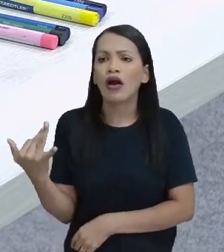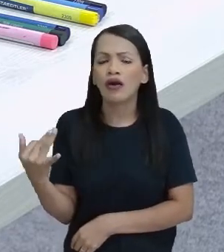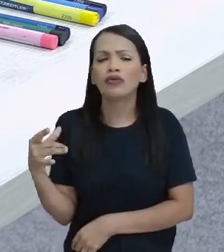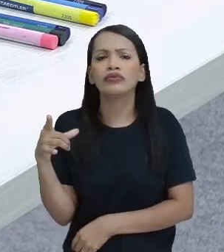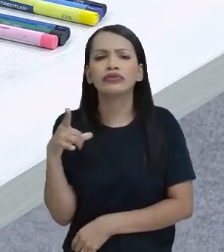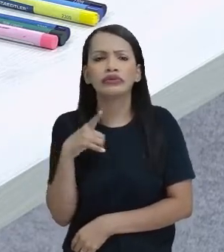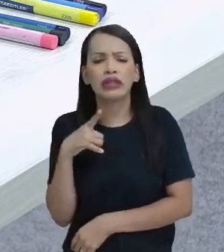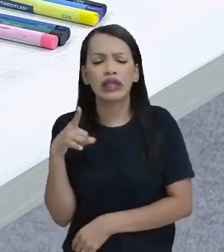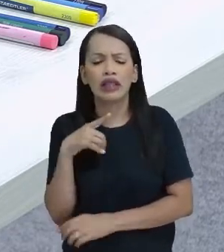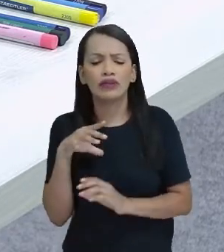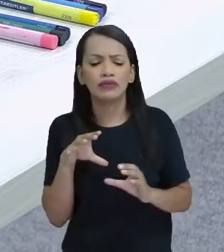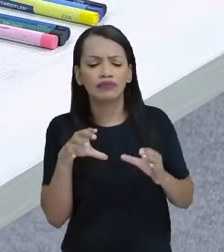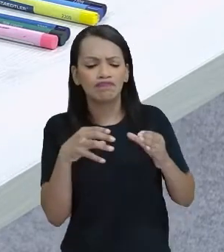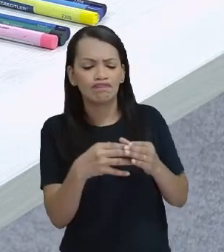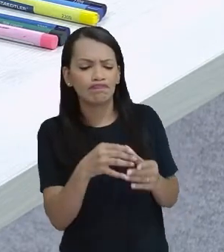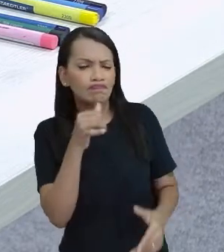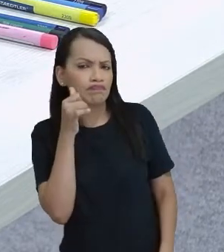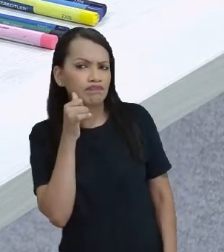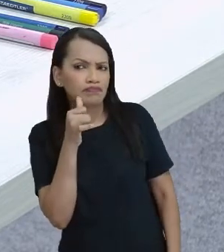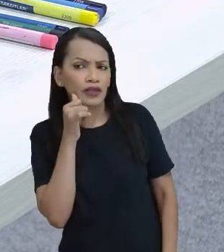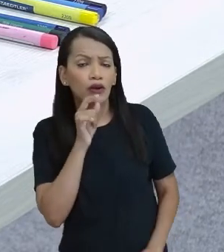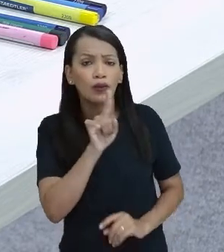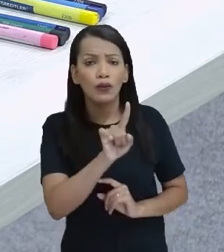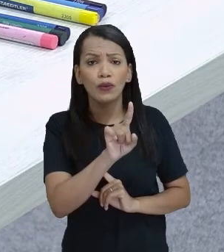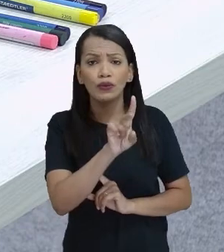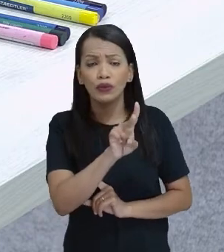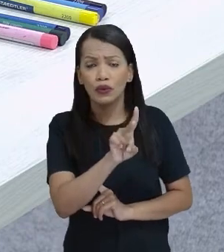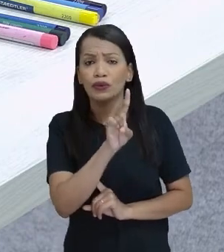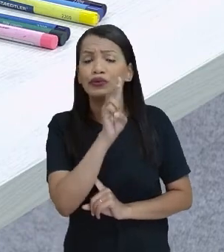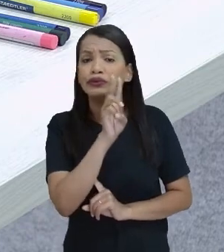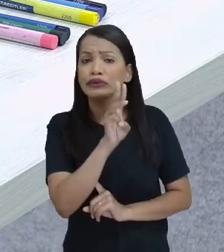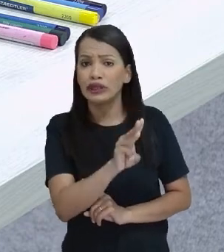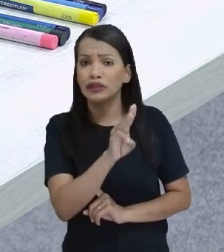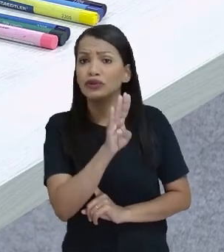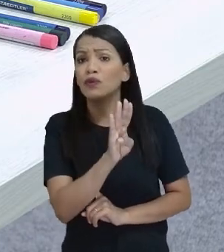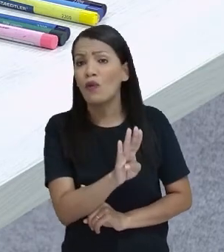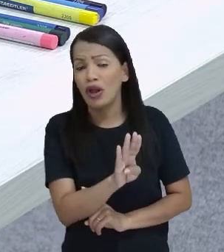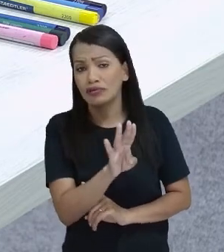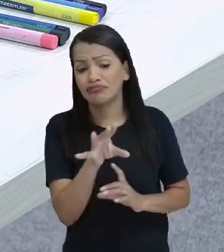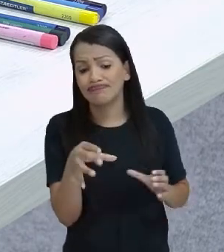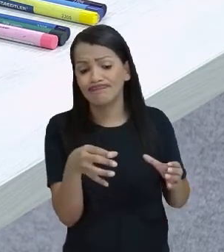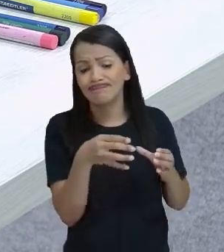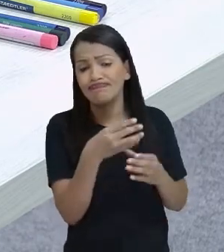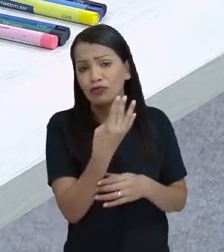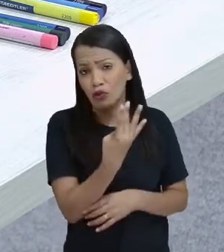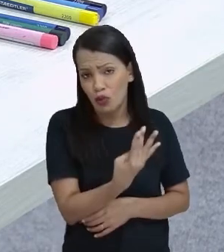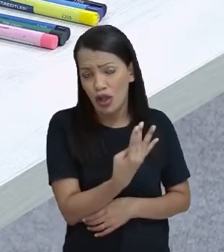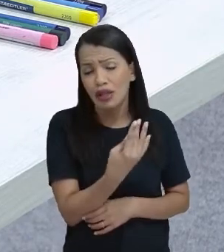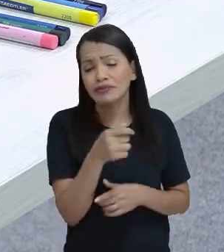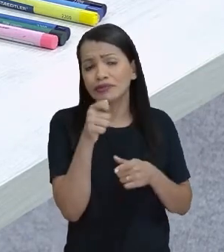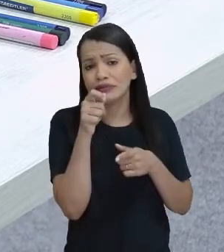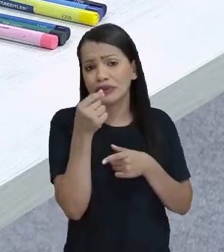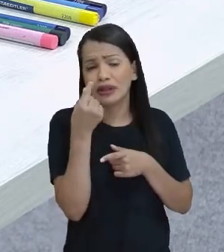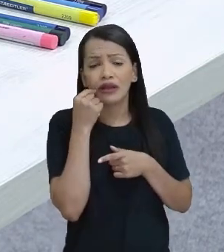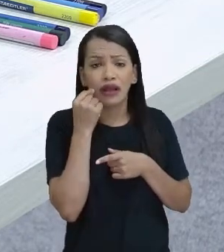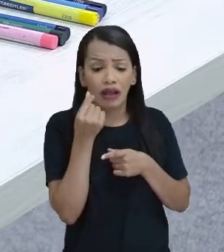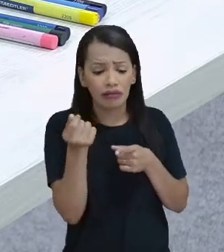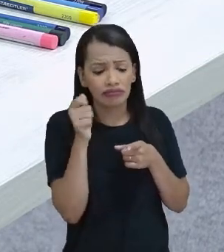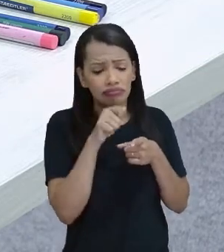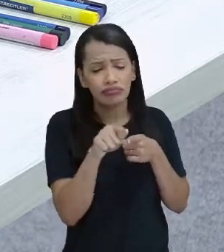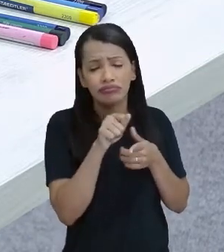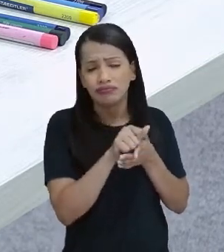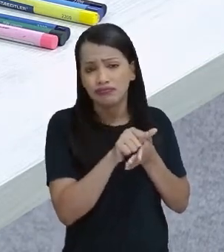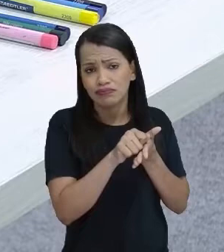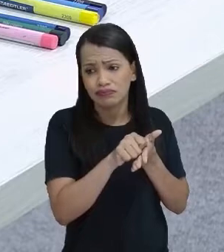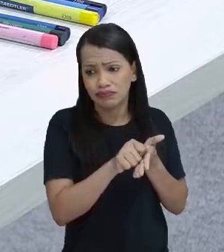coleção de Lúcia, tá? Ela tem 1, 2, 3, 4. Vou colocar aqui, tá? 1,